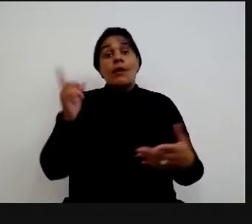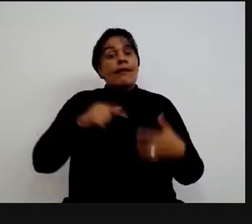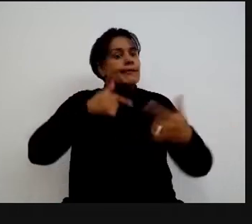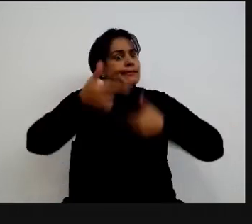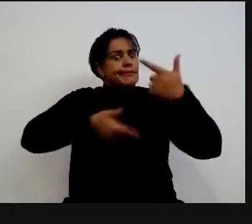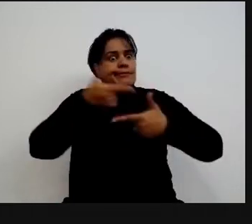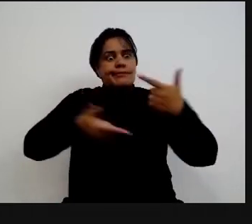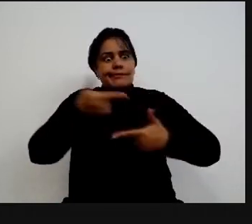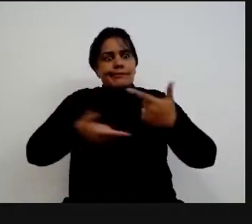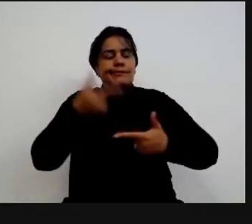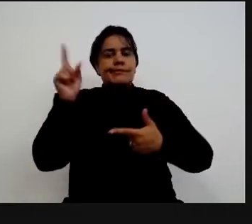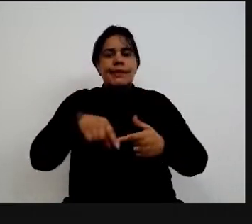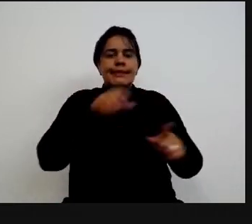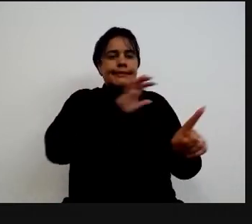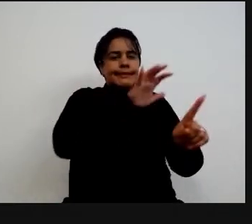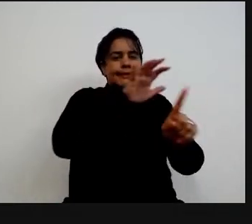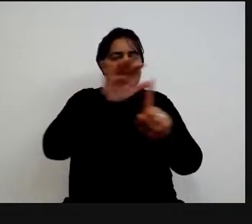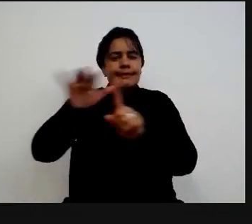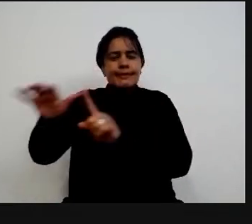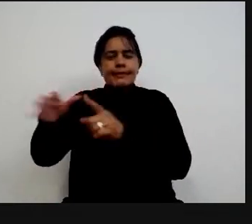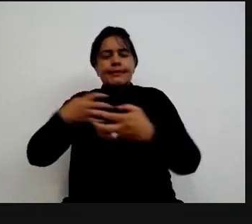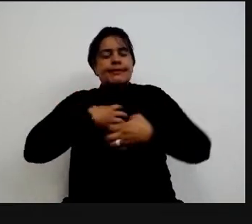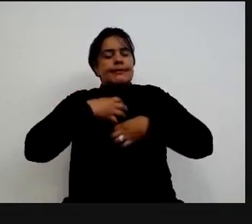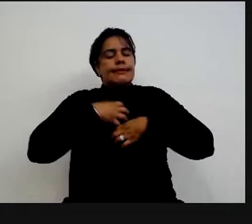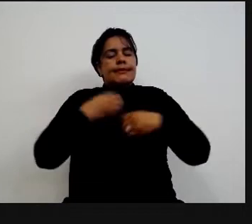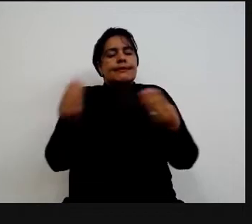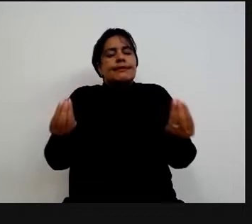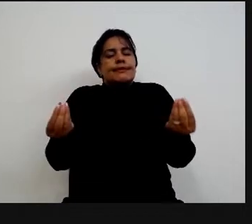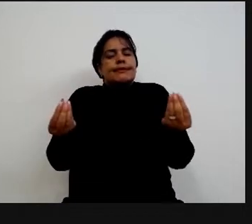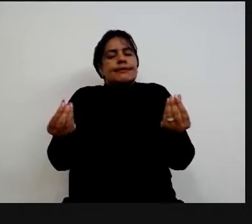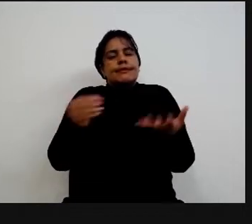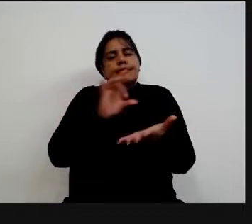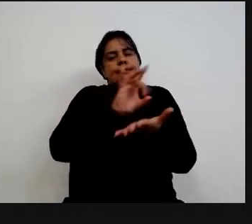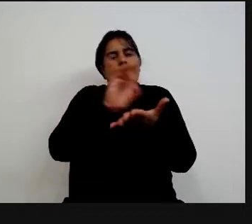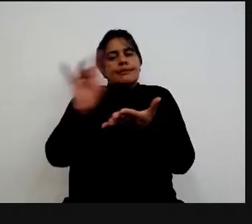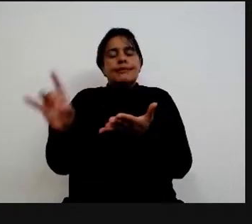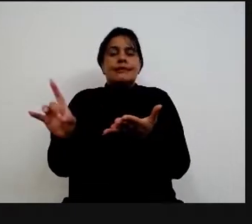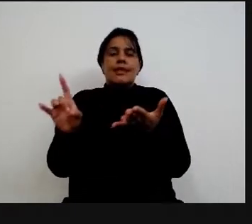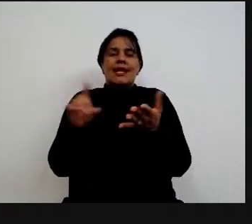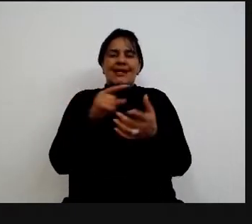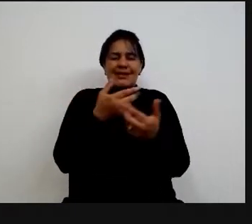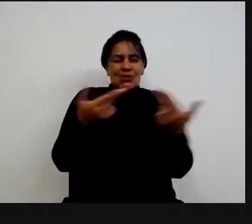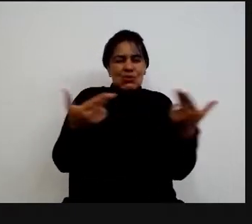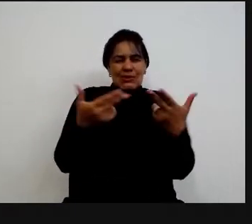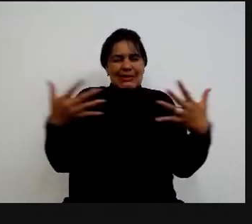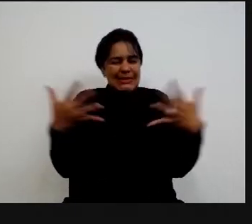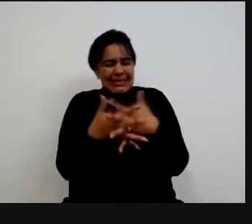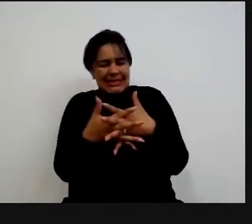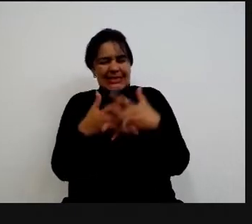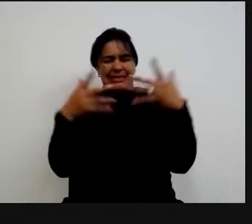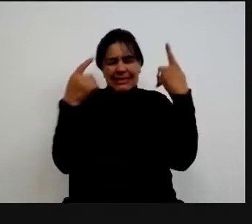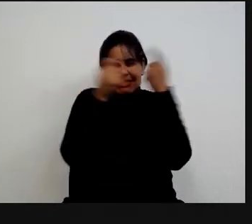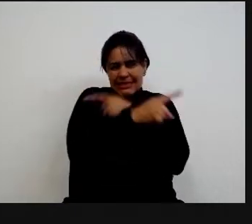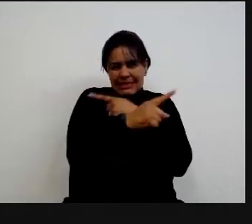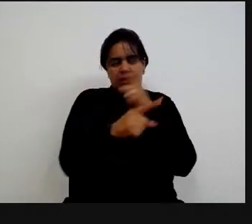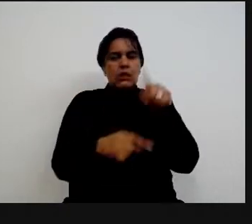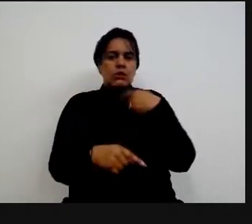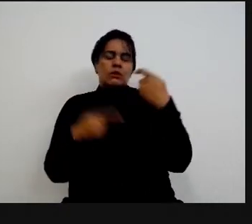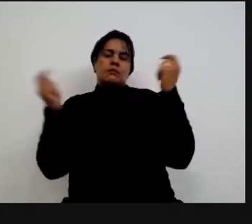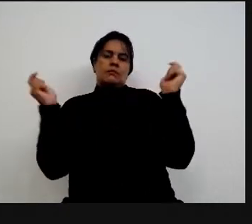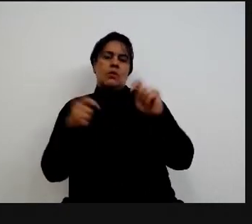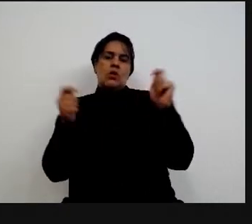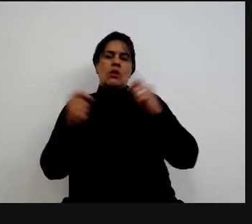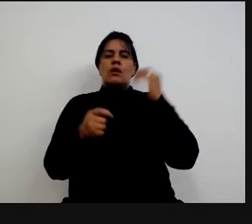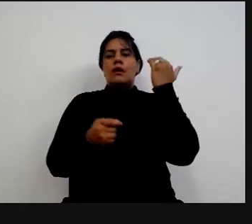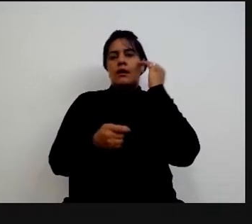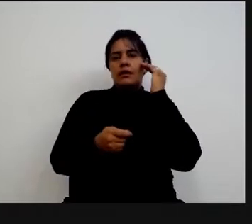de sensibilização, como disse a Ana, muito grande, para que esses conflitos geracionais, a gente pudesse entender um